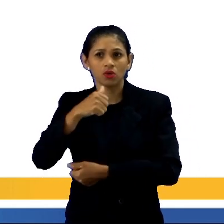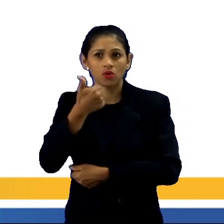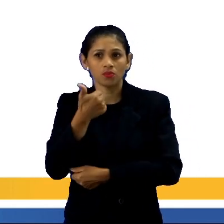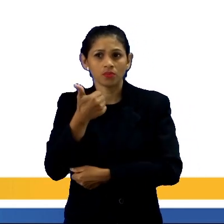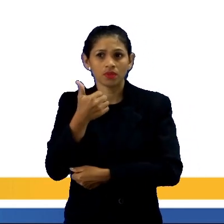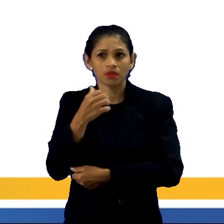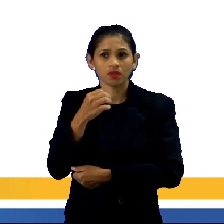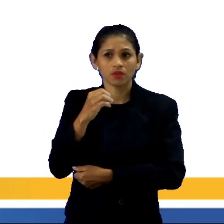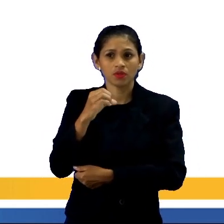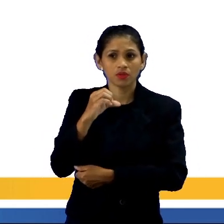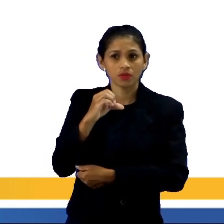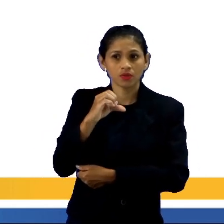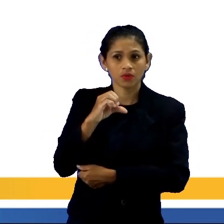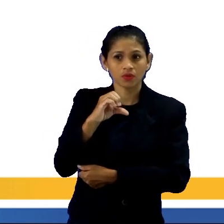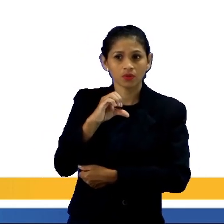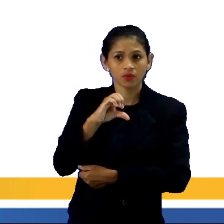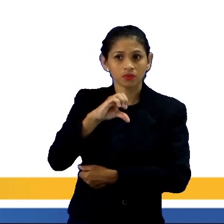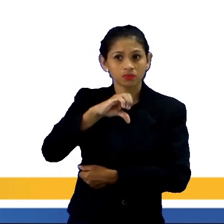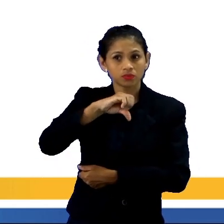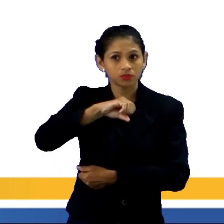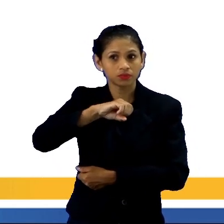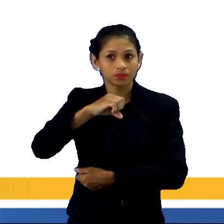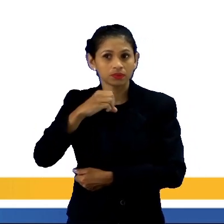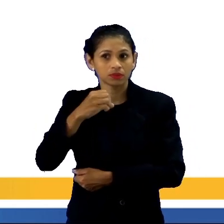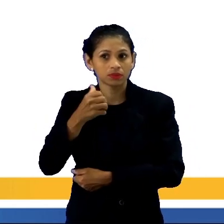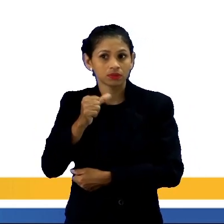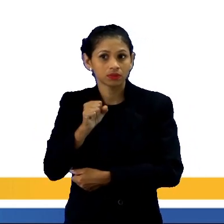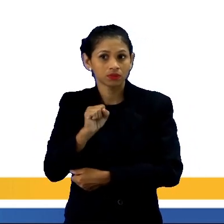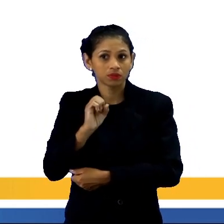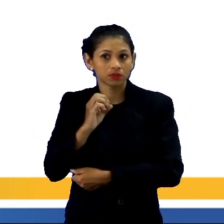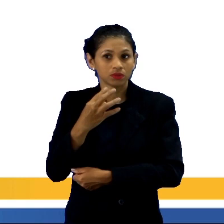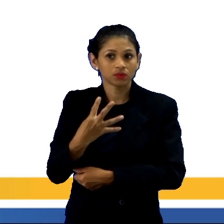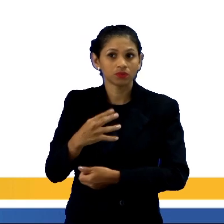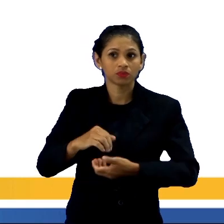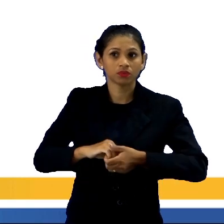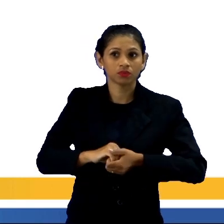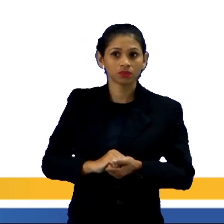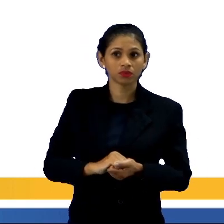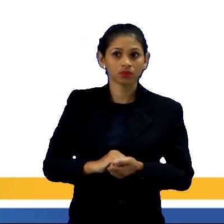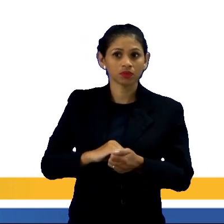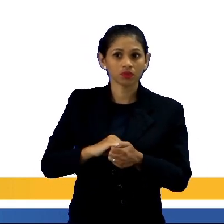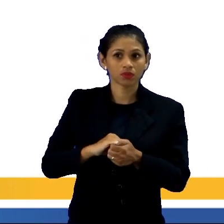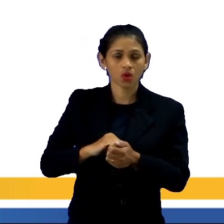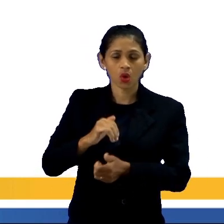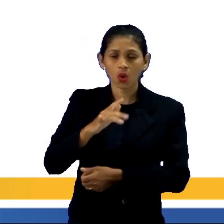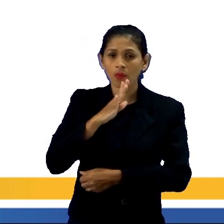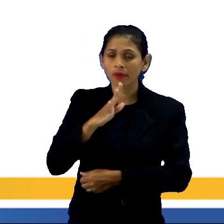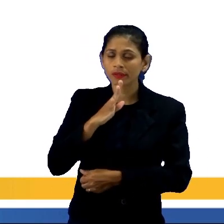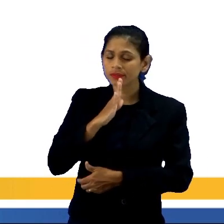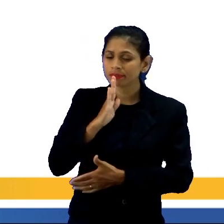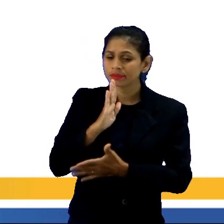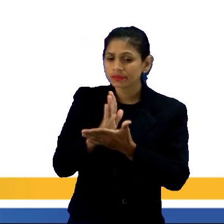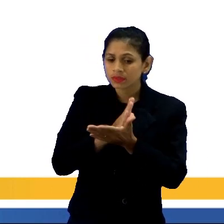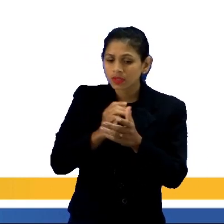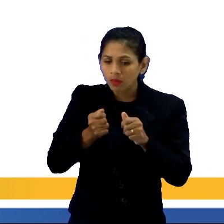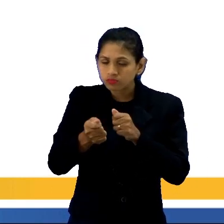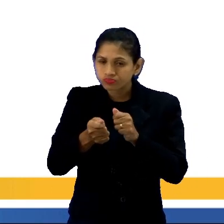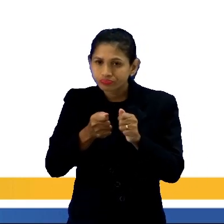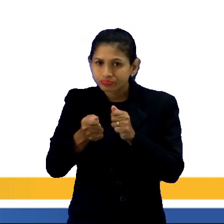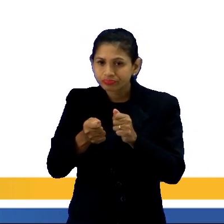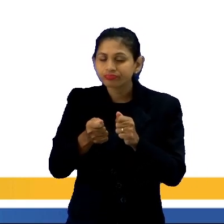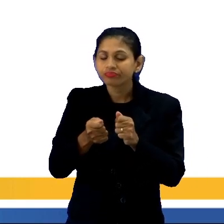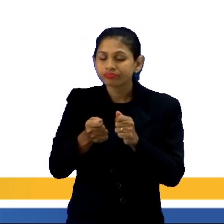Índia, George Orwell, e conhece o mínimo sobre relações de poder, sabe que o buraco é